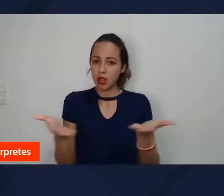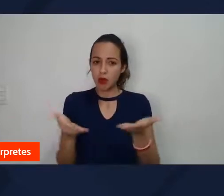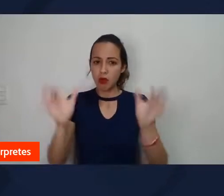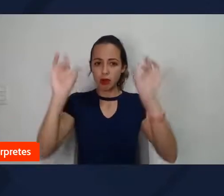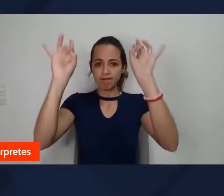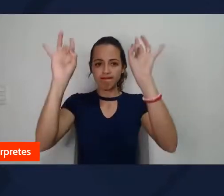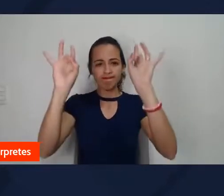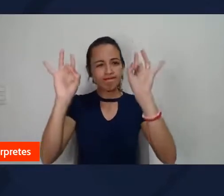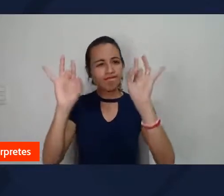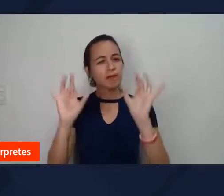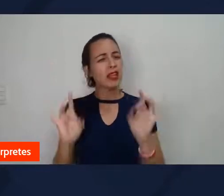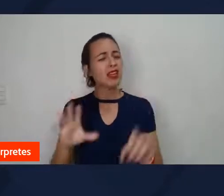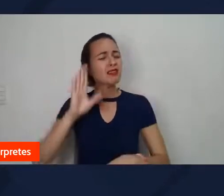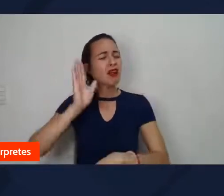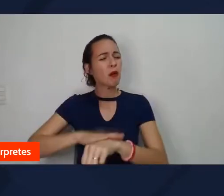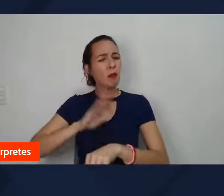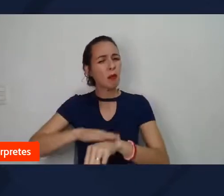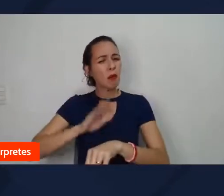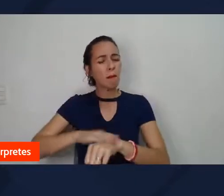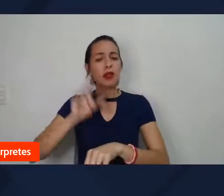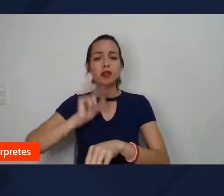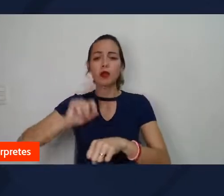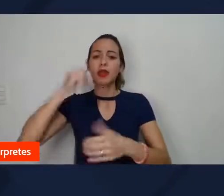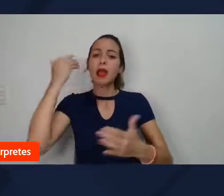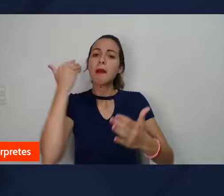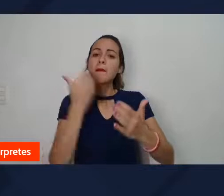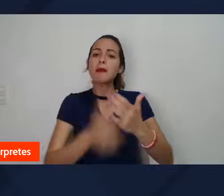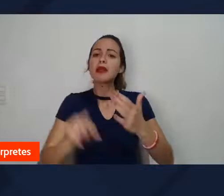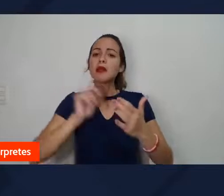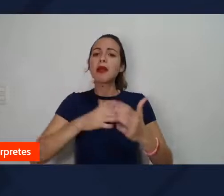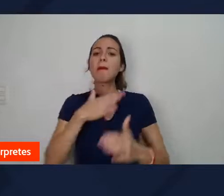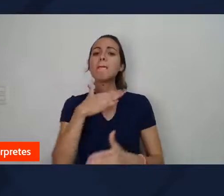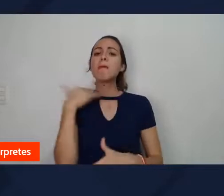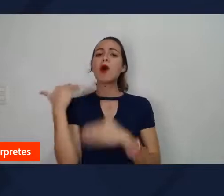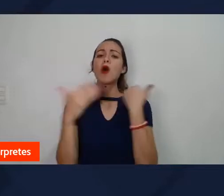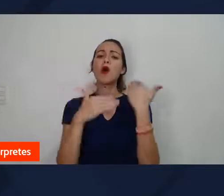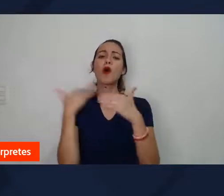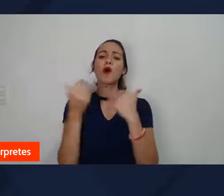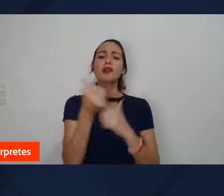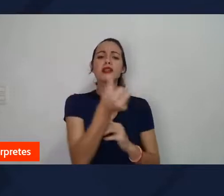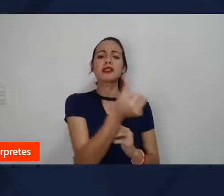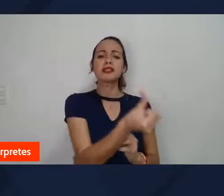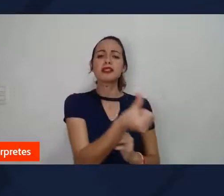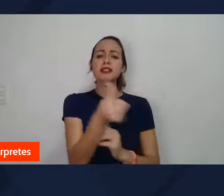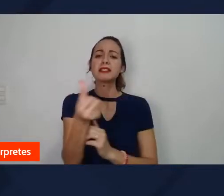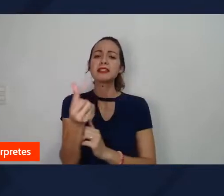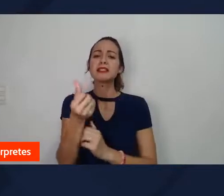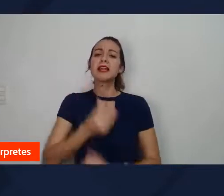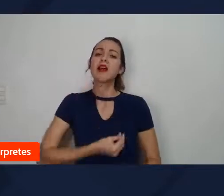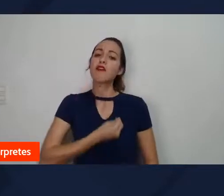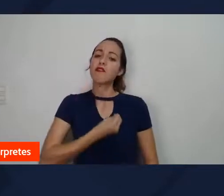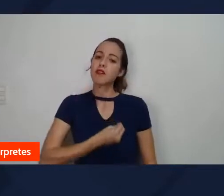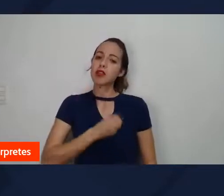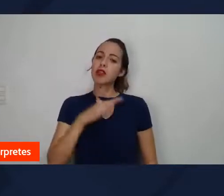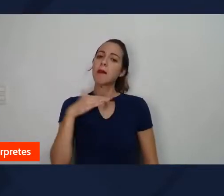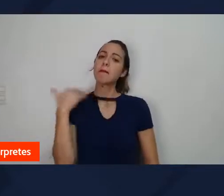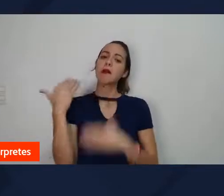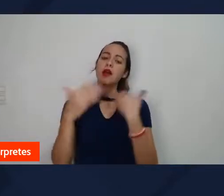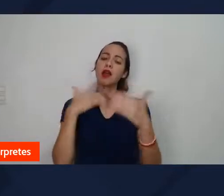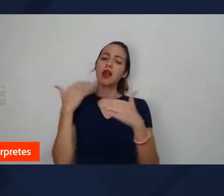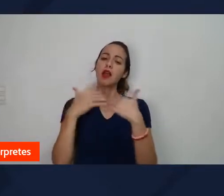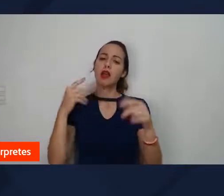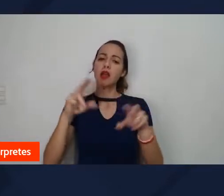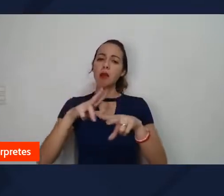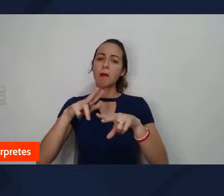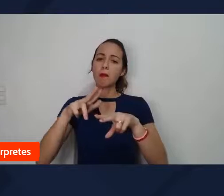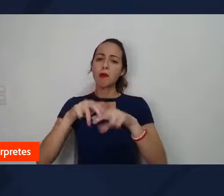em que vivemos o luto pela perda de 665 mil vidas, muitas em função da criminosa